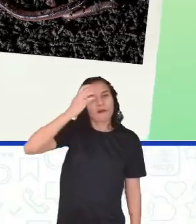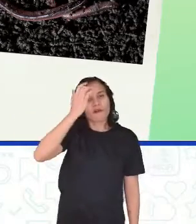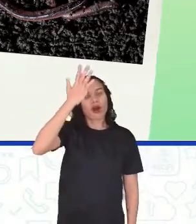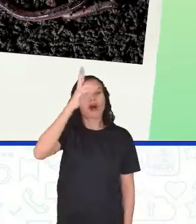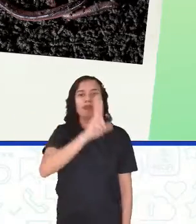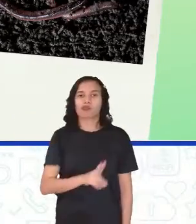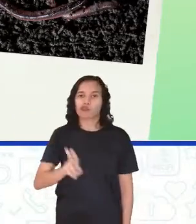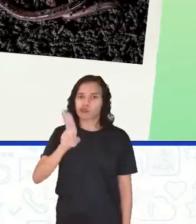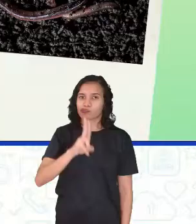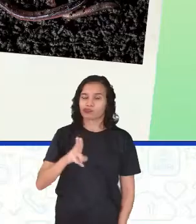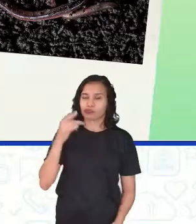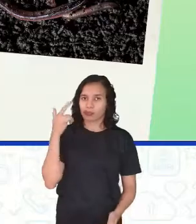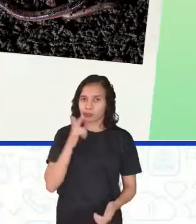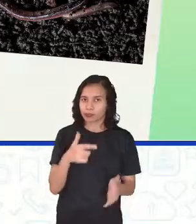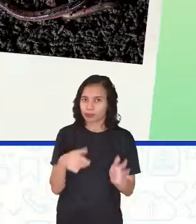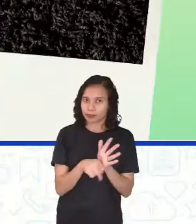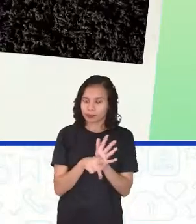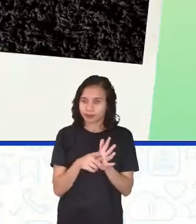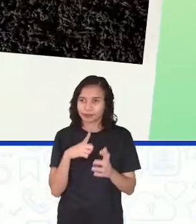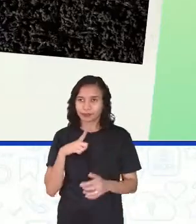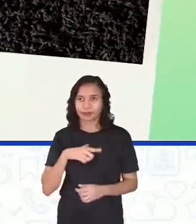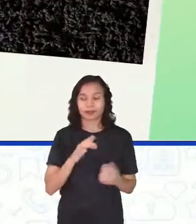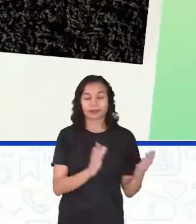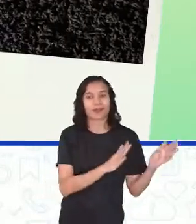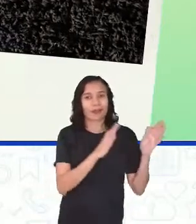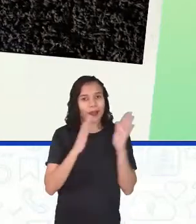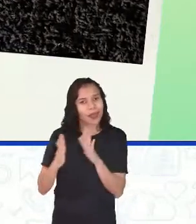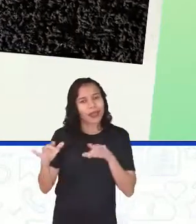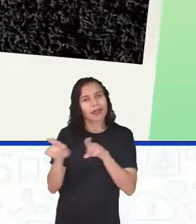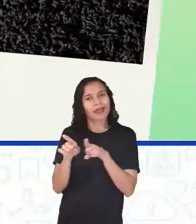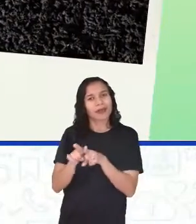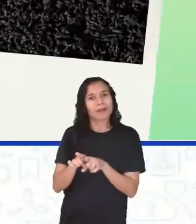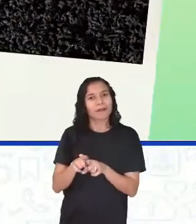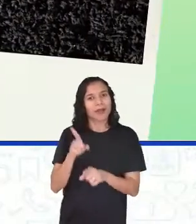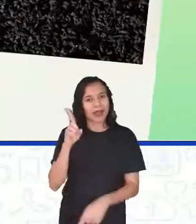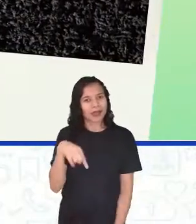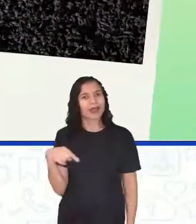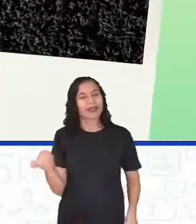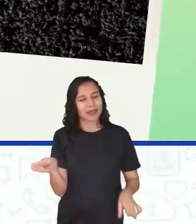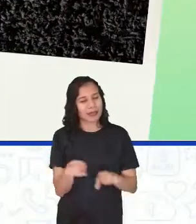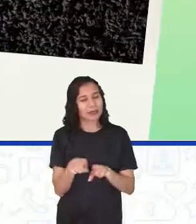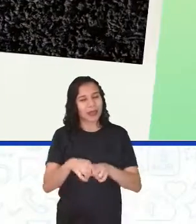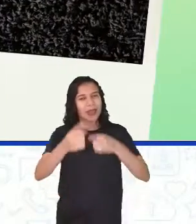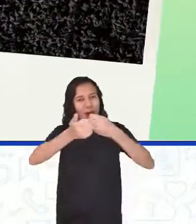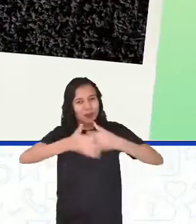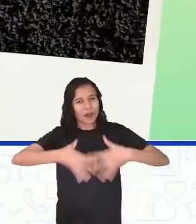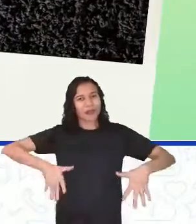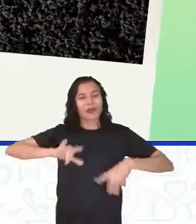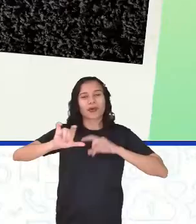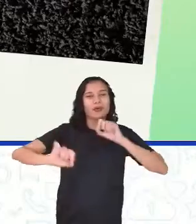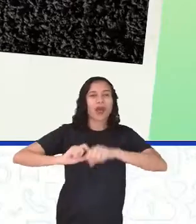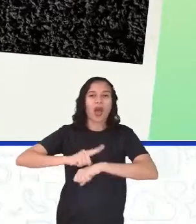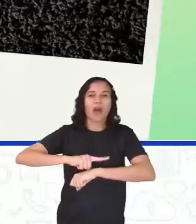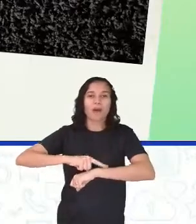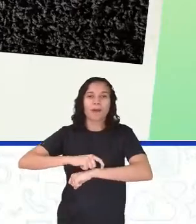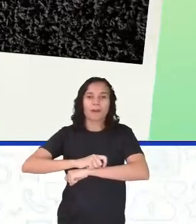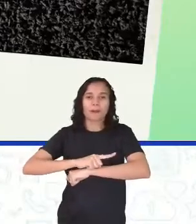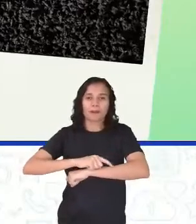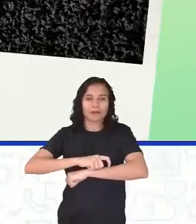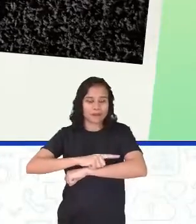mais ainda a questão aí do arejamento. Mas eu estou trazendo aí um grande contribuinte natural, que é a questão aí das